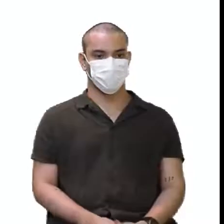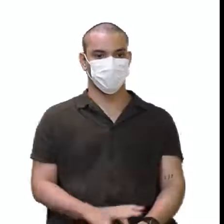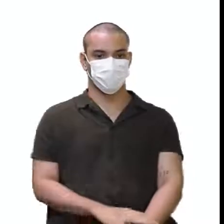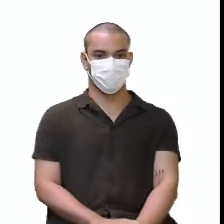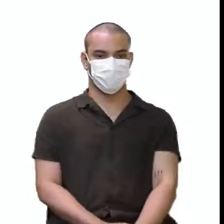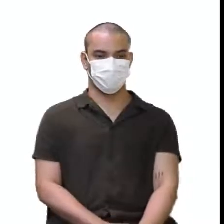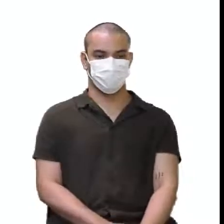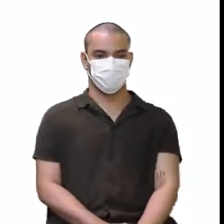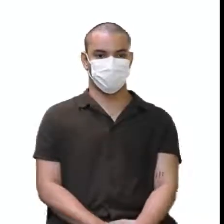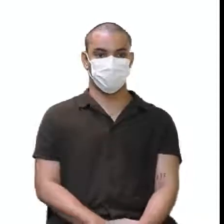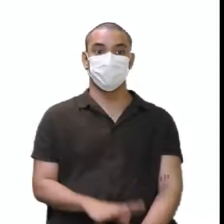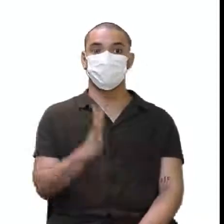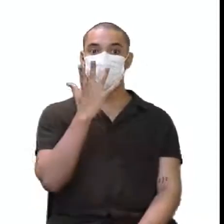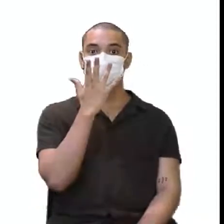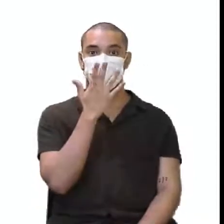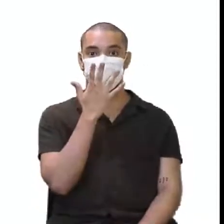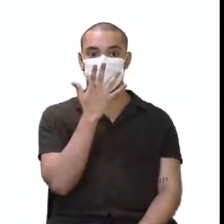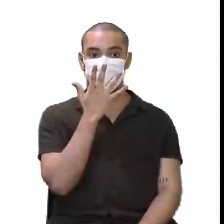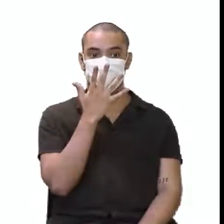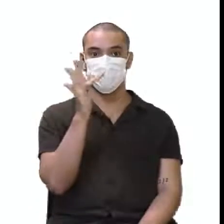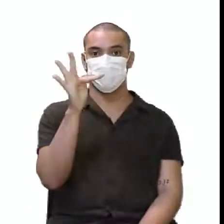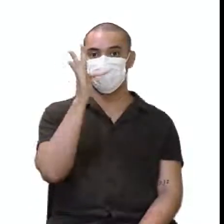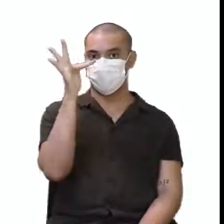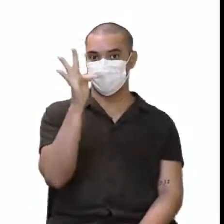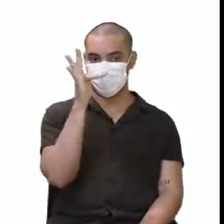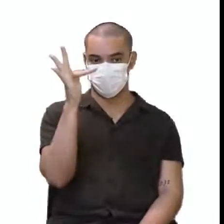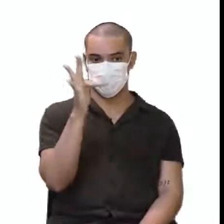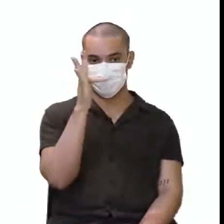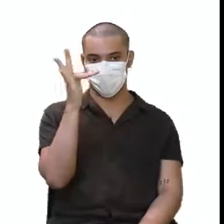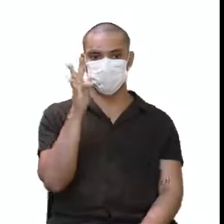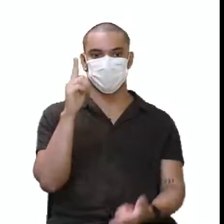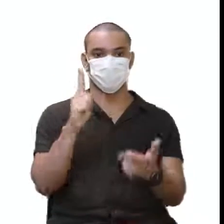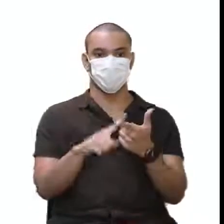então. A cor de quem? Da flor.